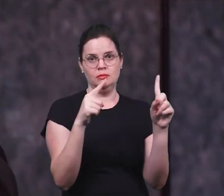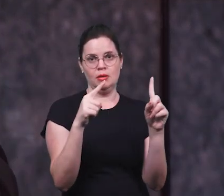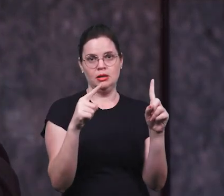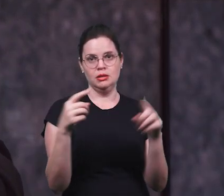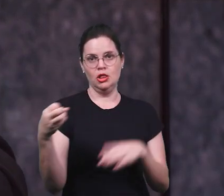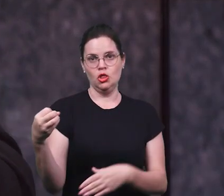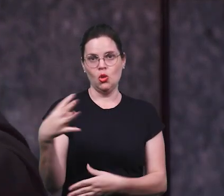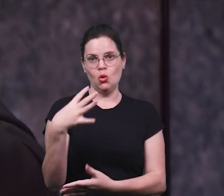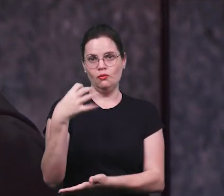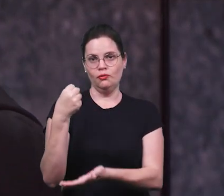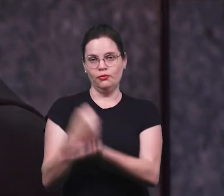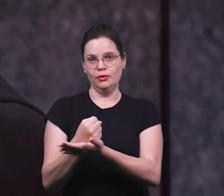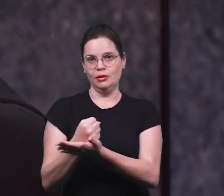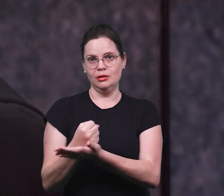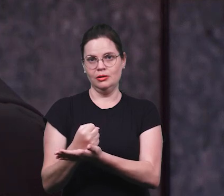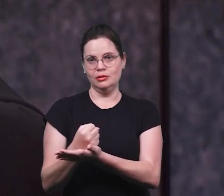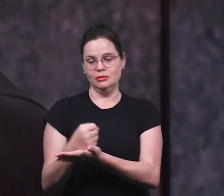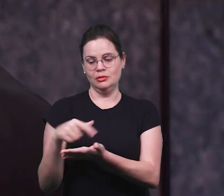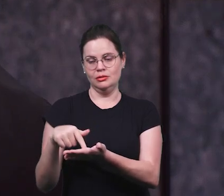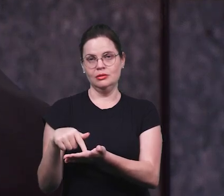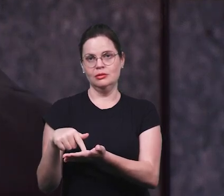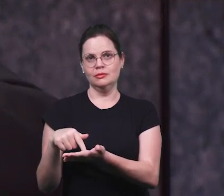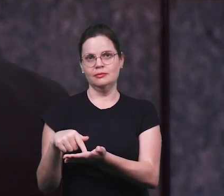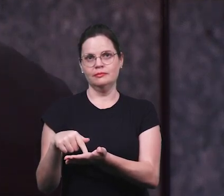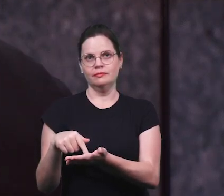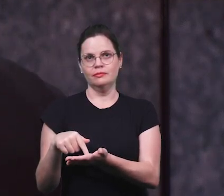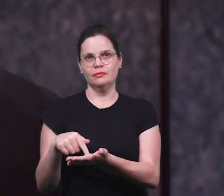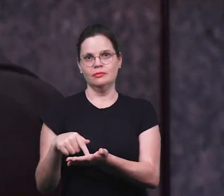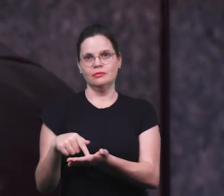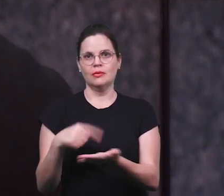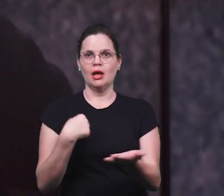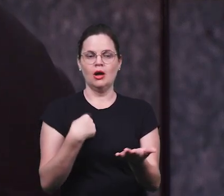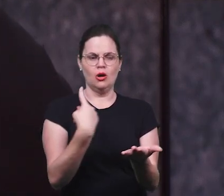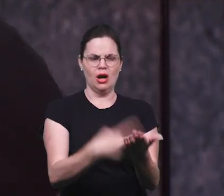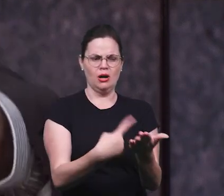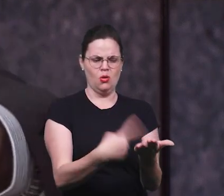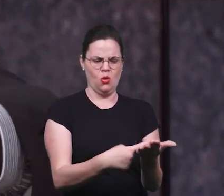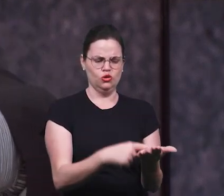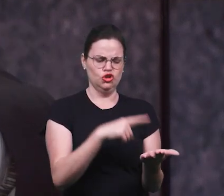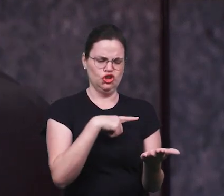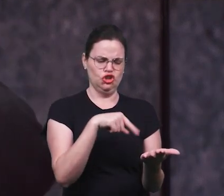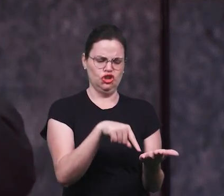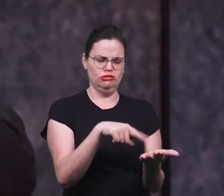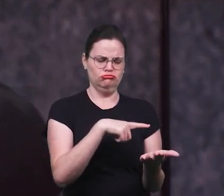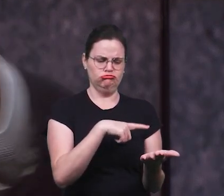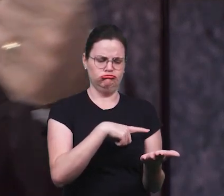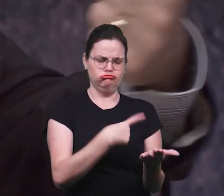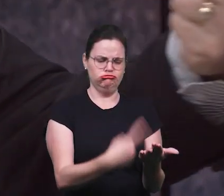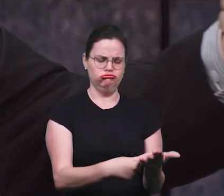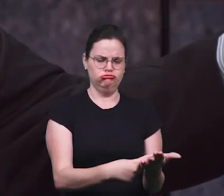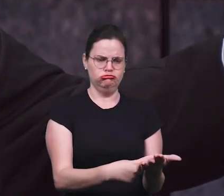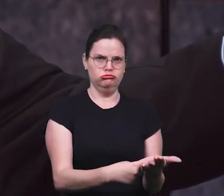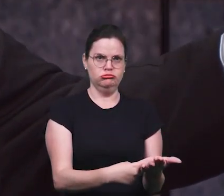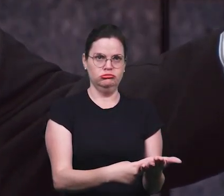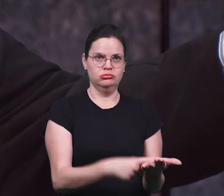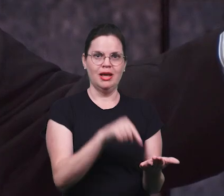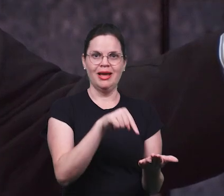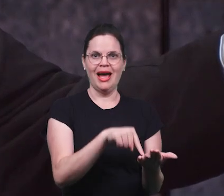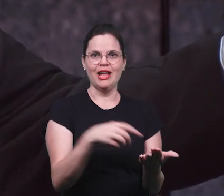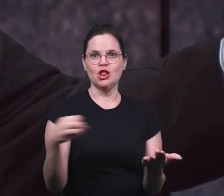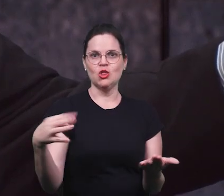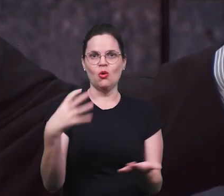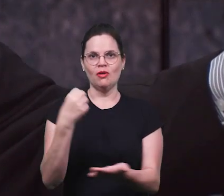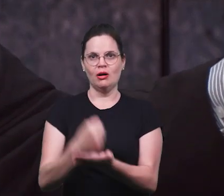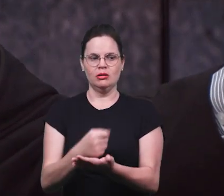fala assim, eu fiz um acordo, eu tinha um acordo, fiz um novo acordo, o velho já deixou de